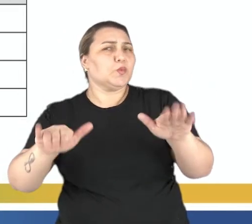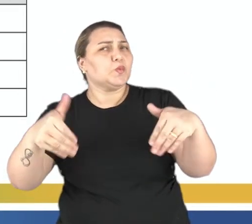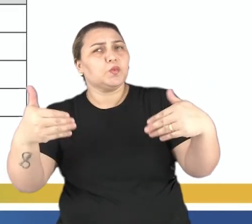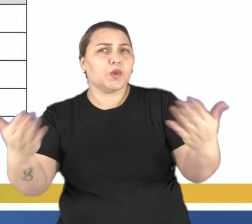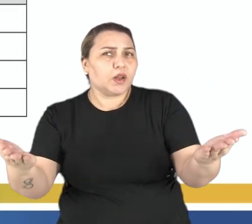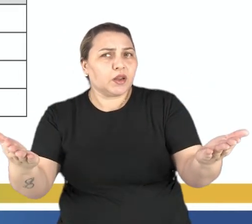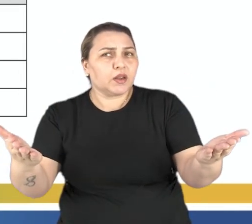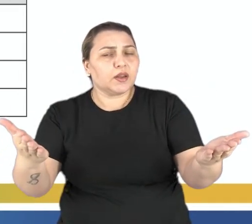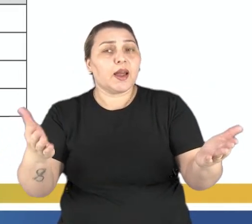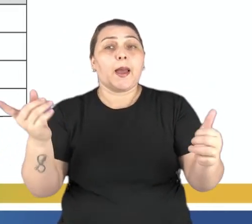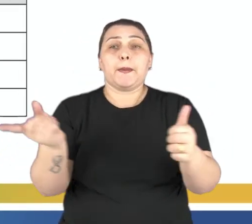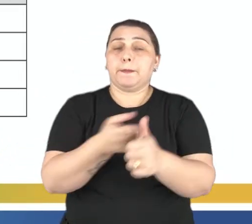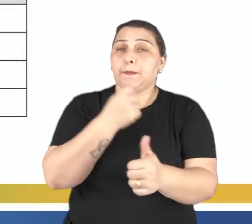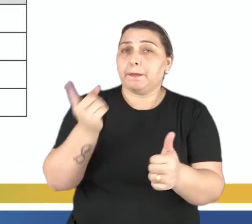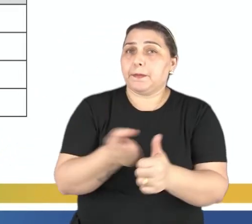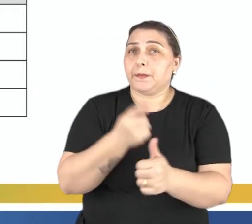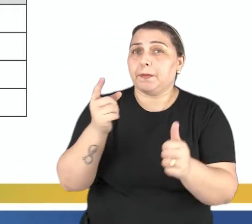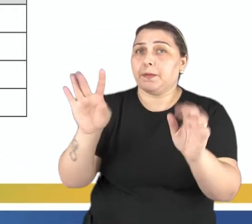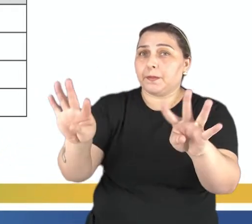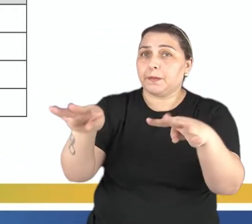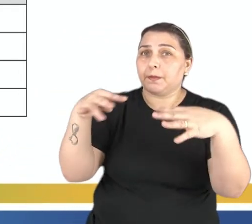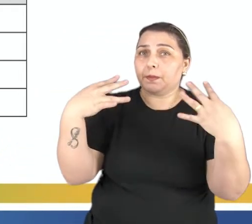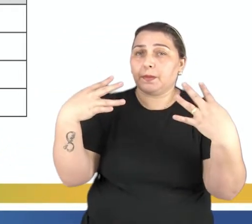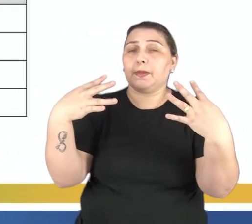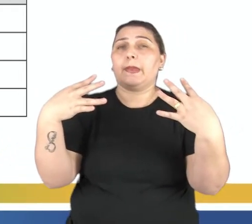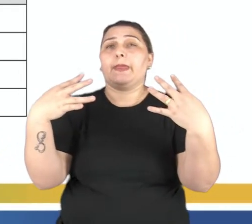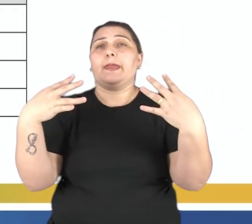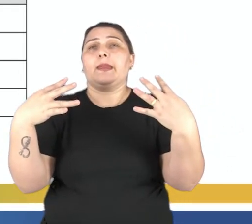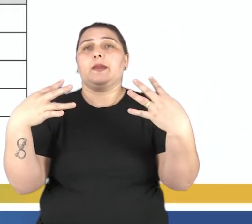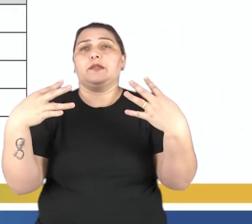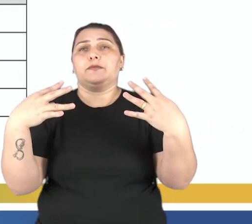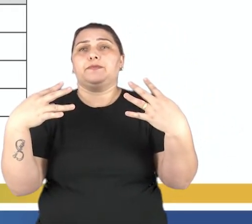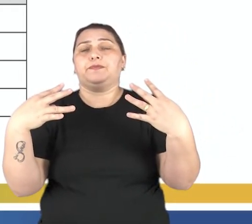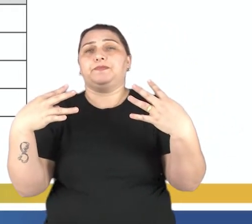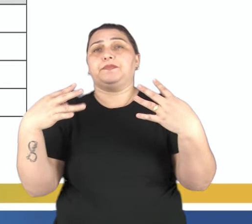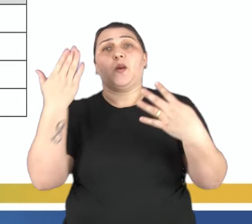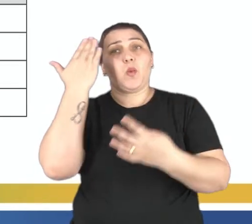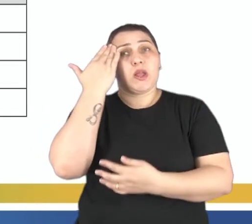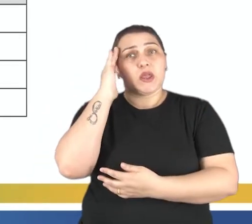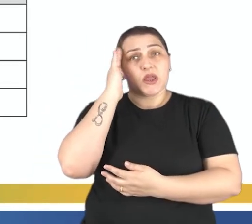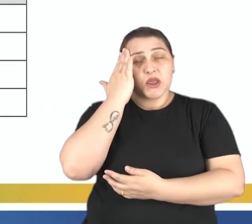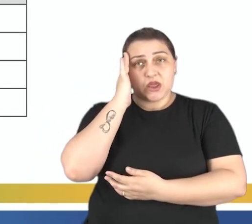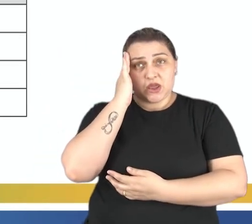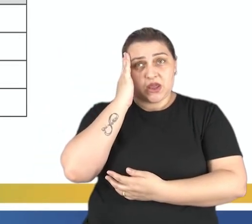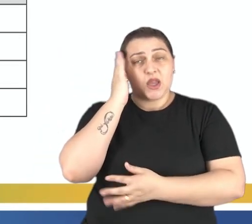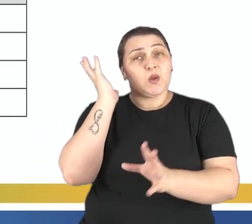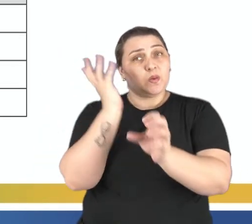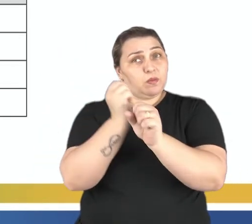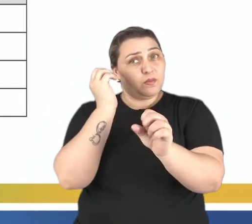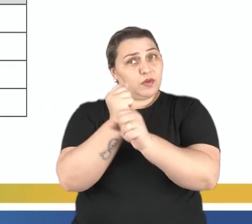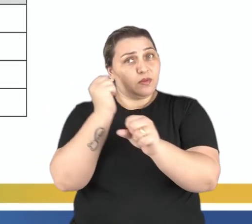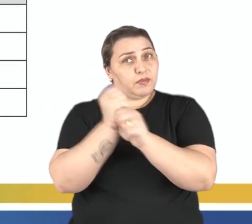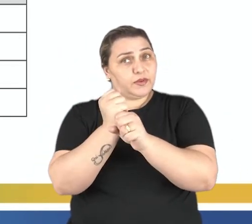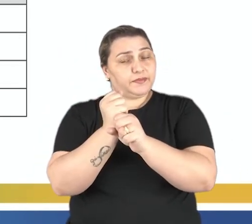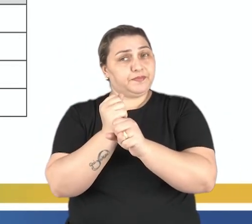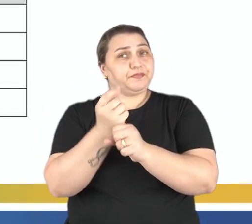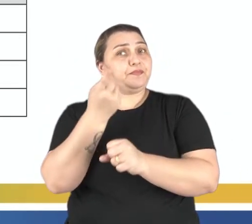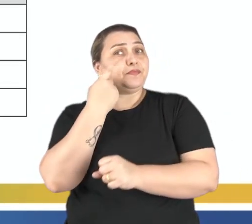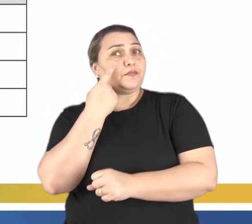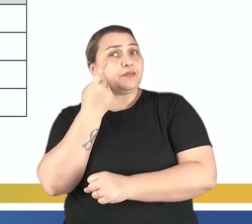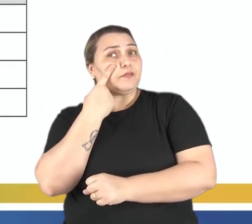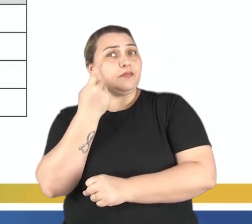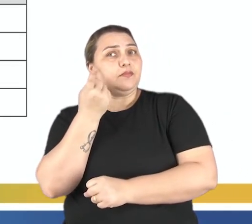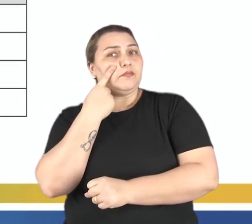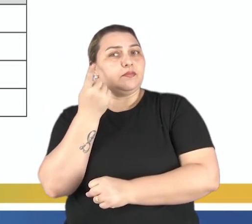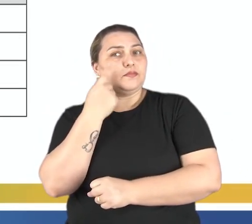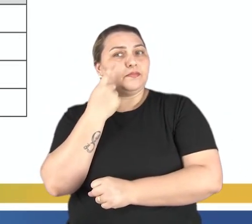quanto? A primeira coisa que eu quero te chamar a atenção aqui é na interpretação da situação problema. Veja que